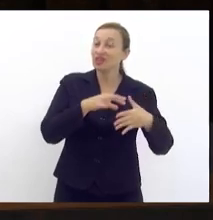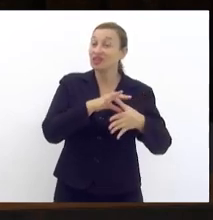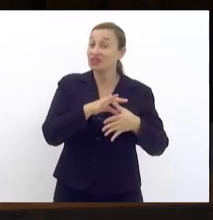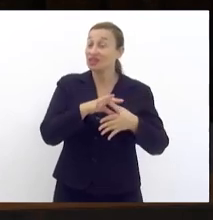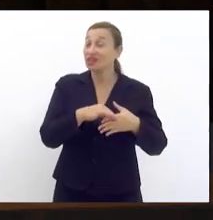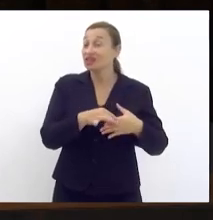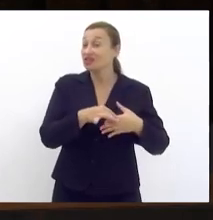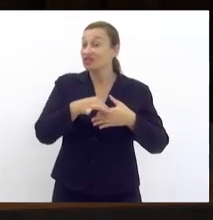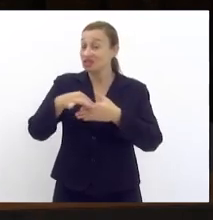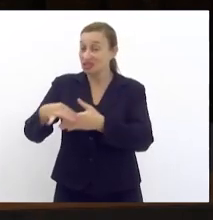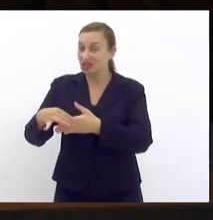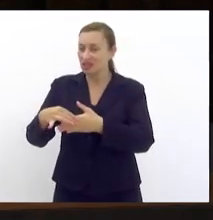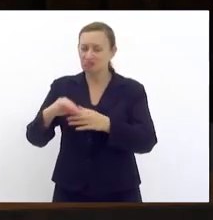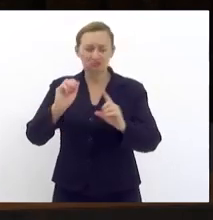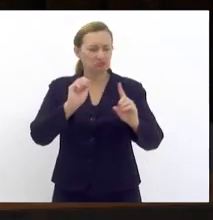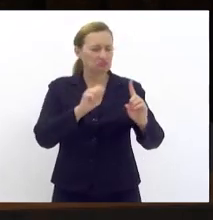homenagem